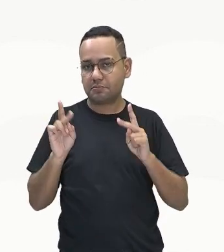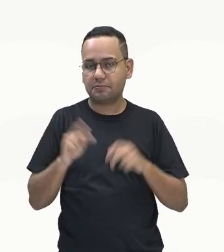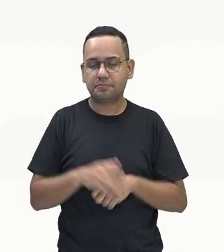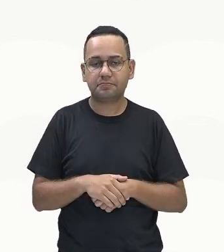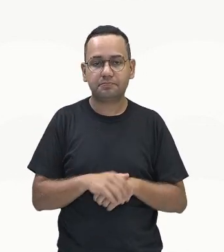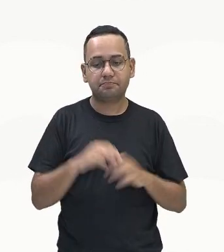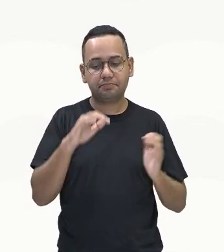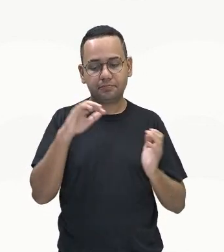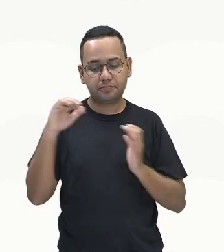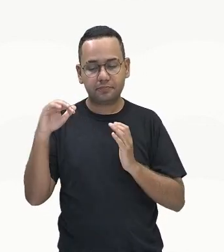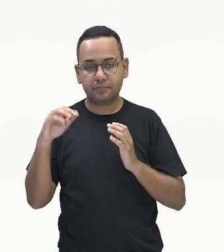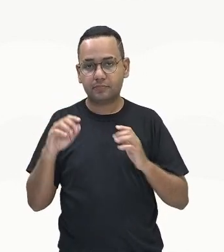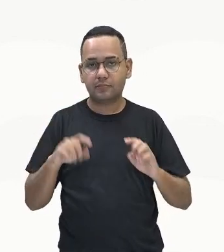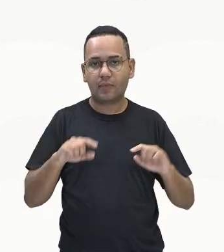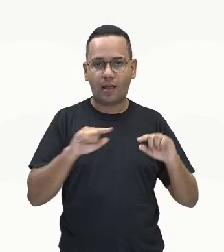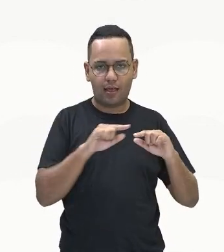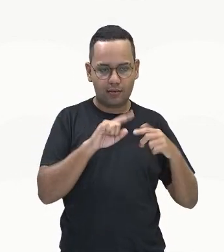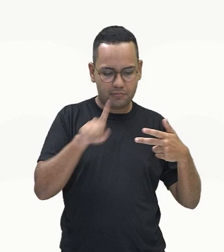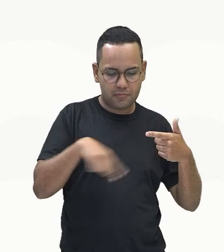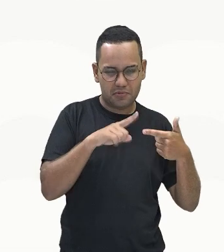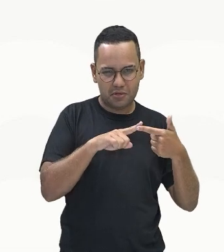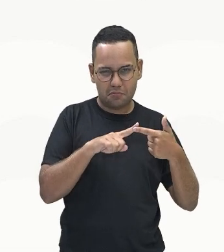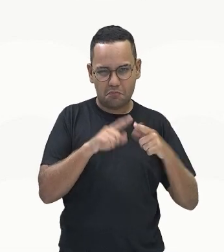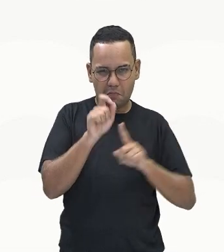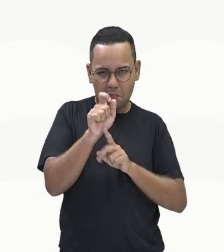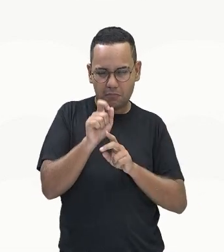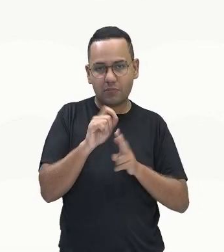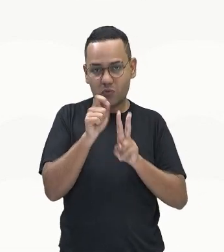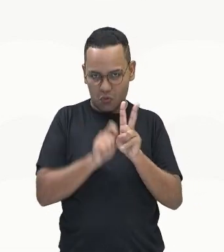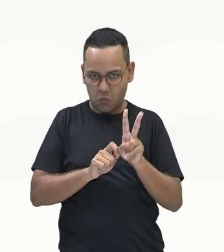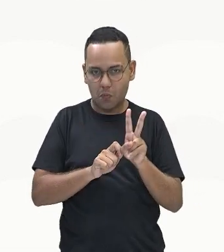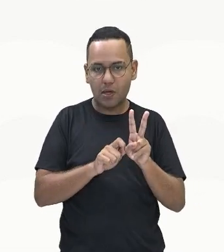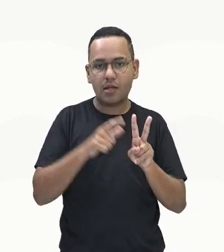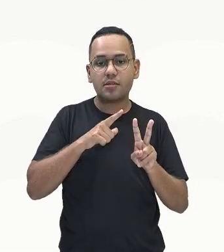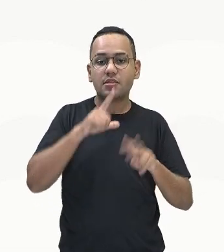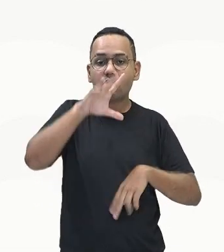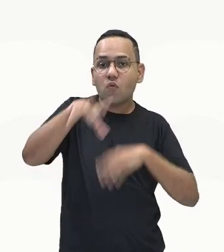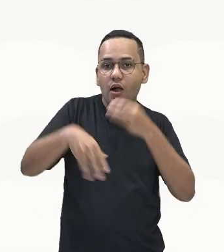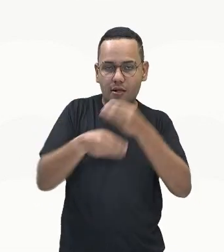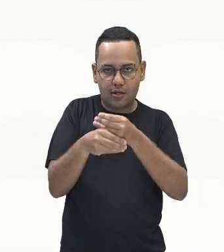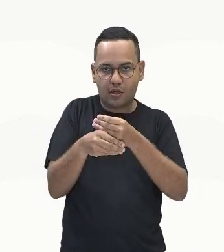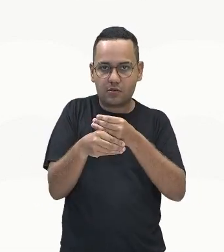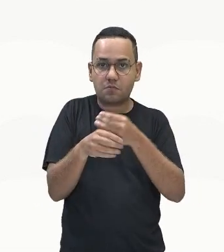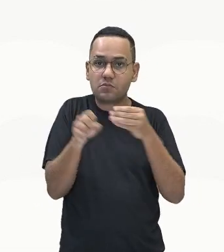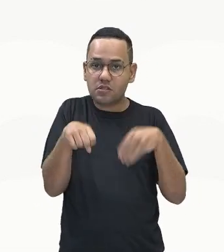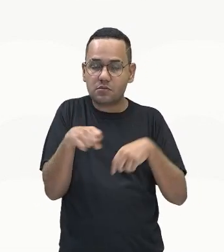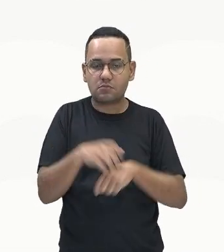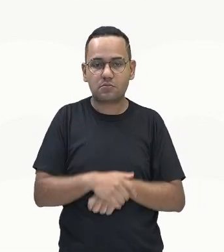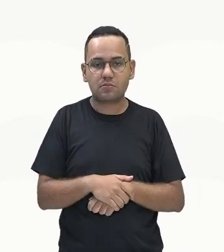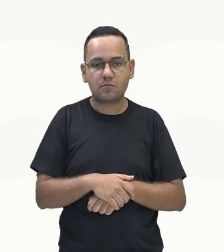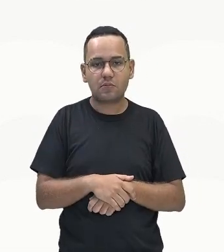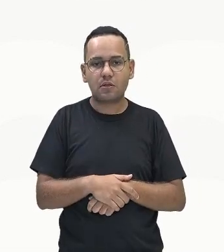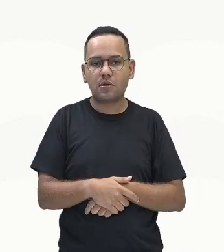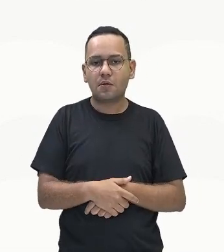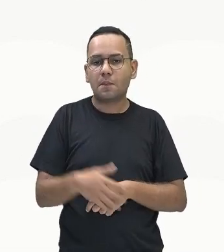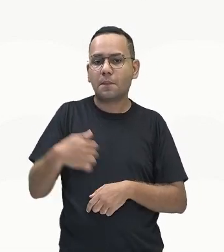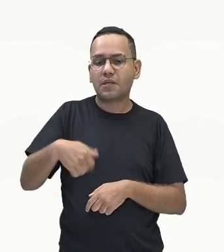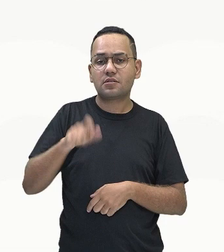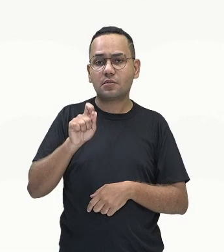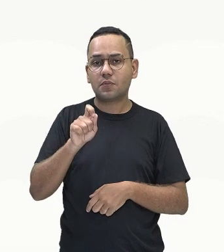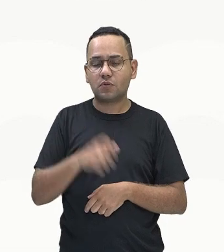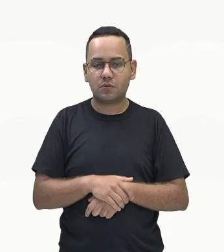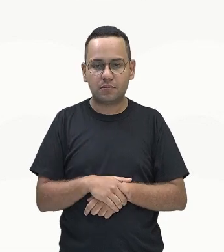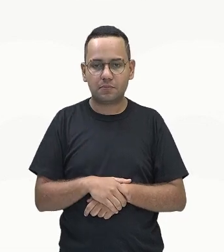já é acrescentado. Por quê? Porque nos juros simples eu vou continuar calculando meus juros em cima do meu